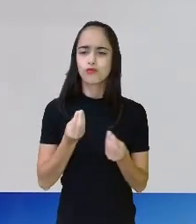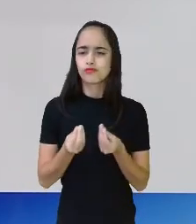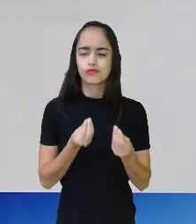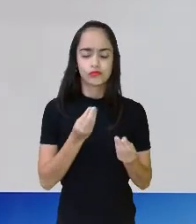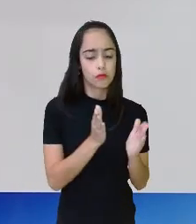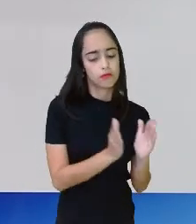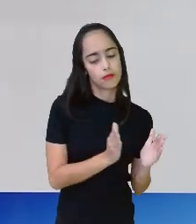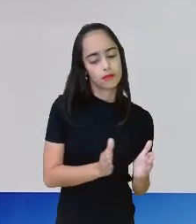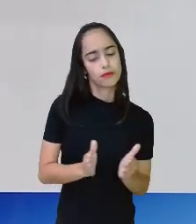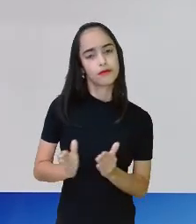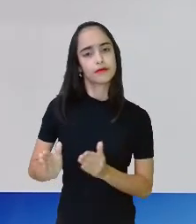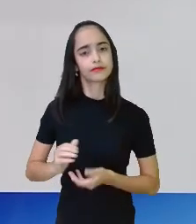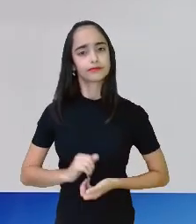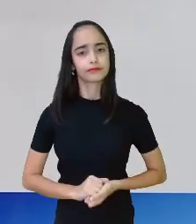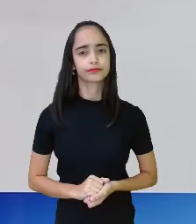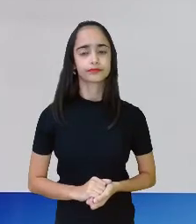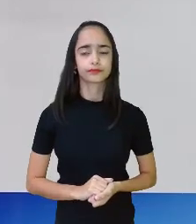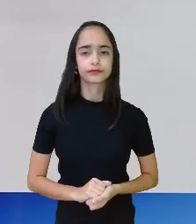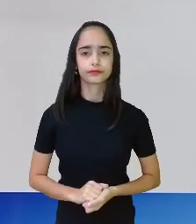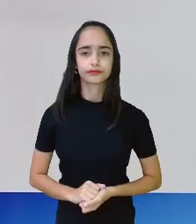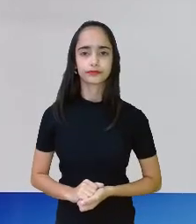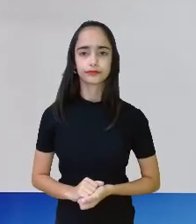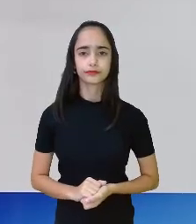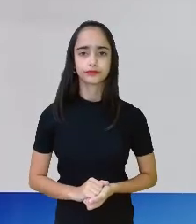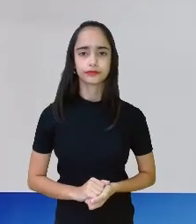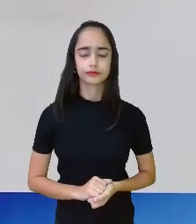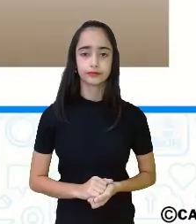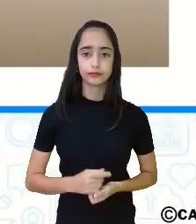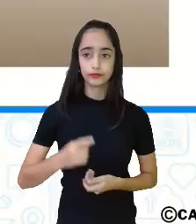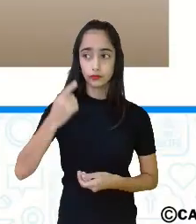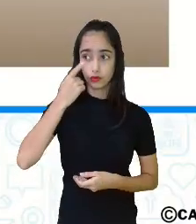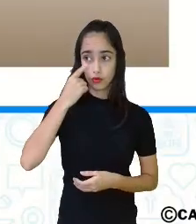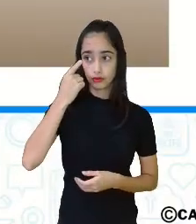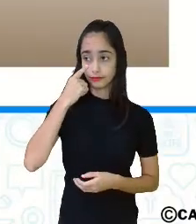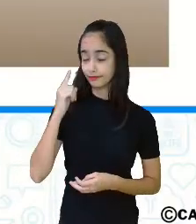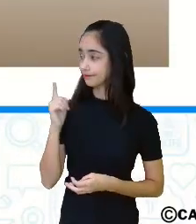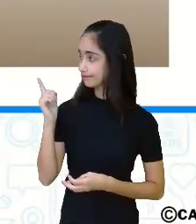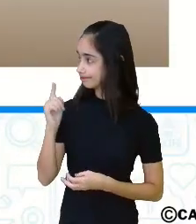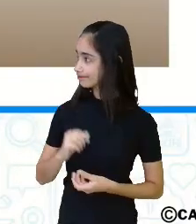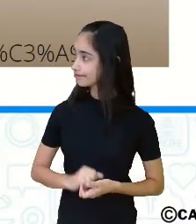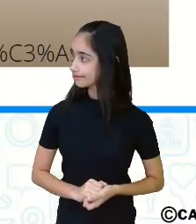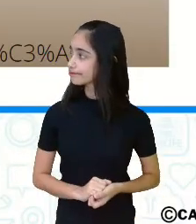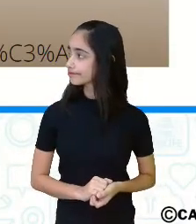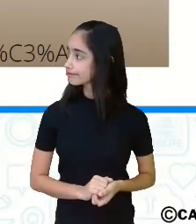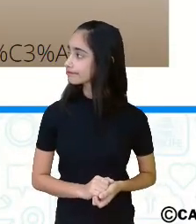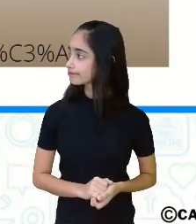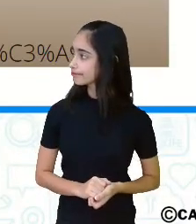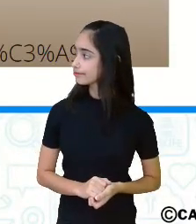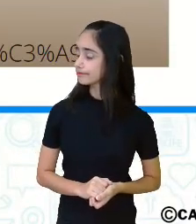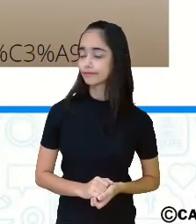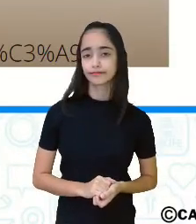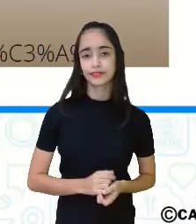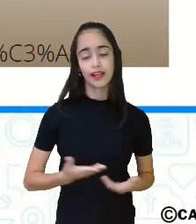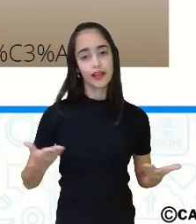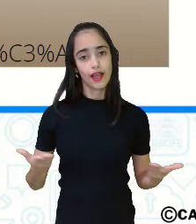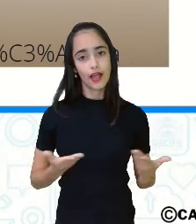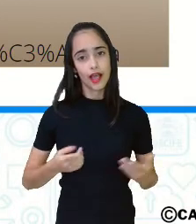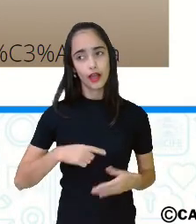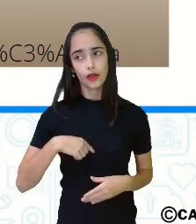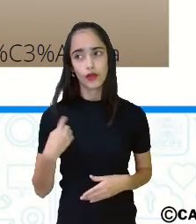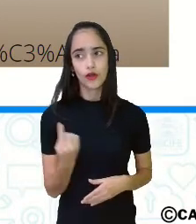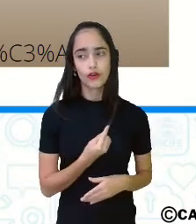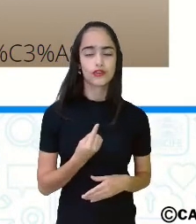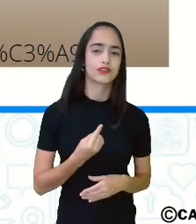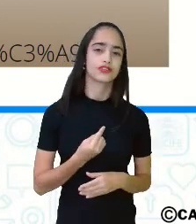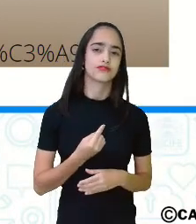nessa sequência, tá certo? Olha aí, o que a gente faz agora? Nós iremos agora ver isso